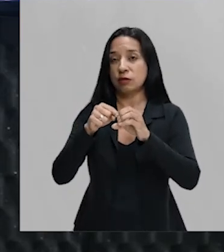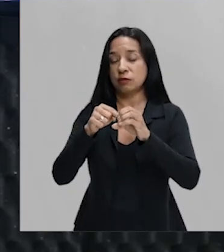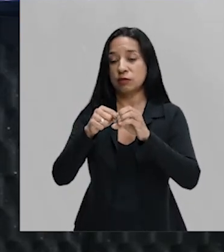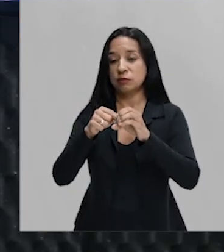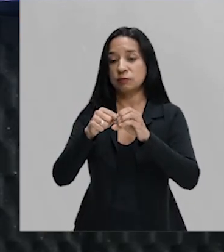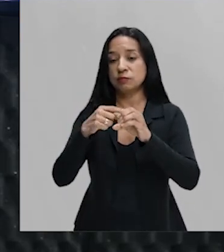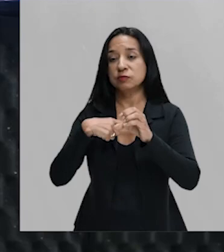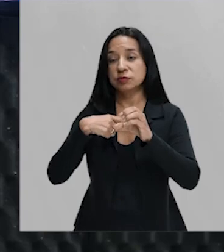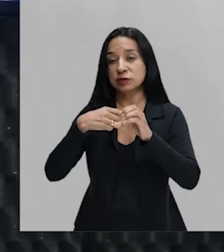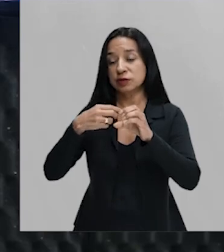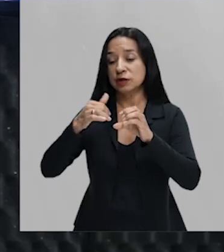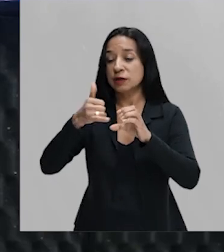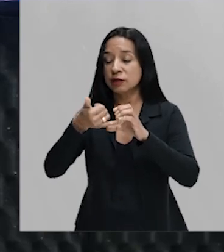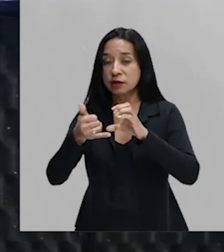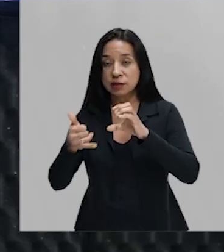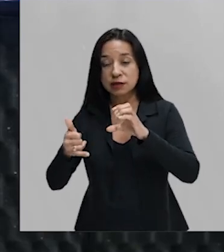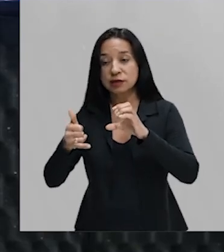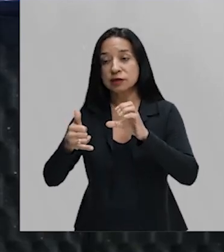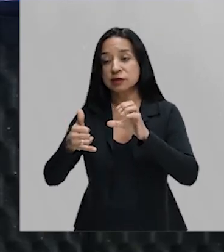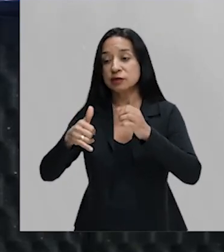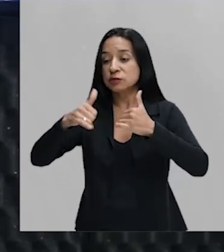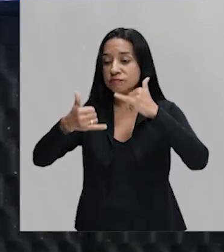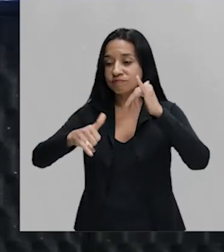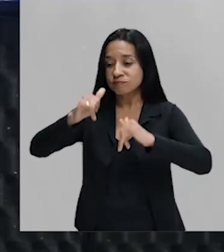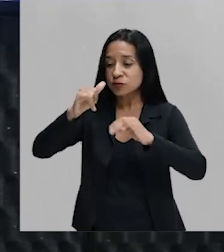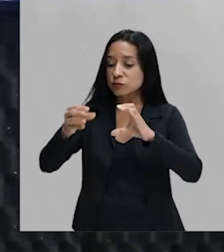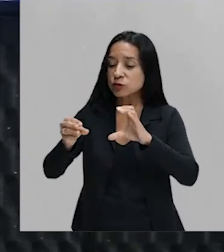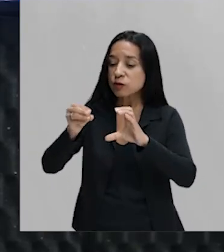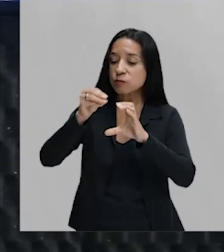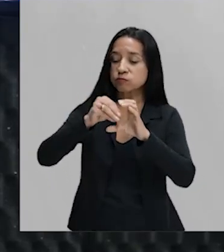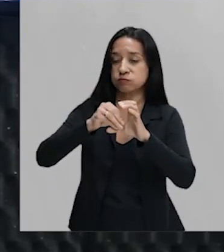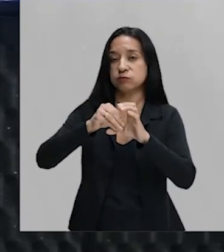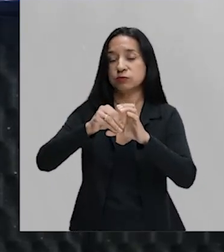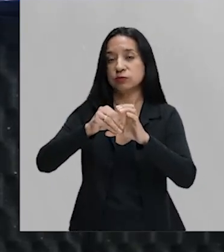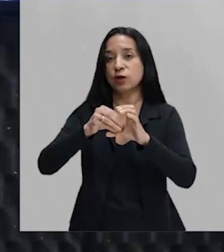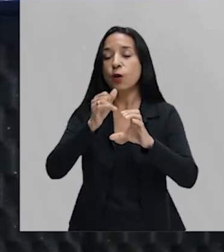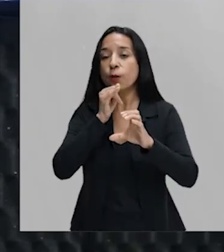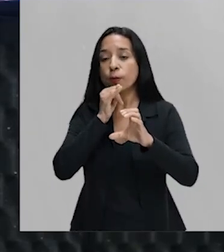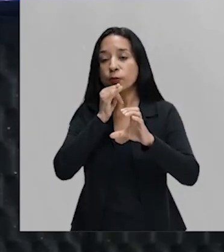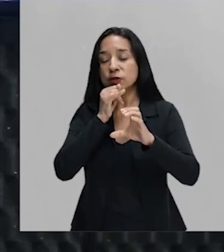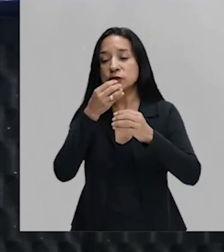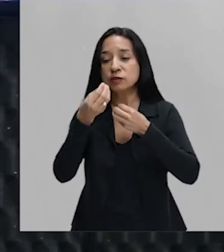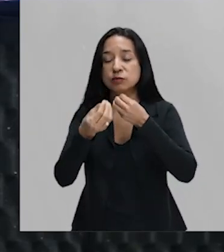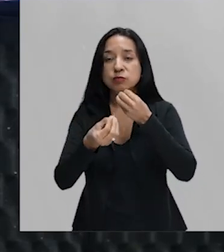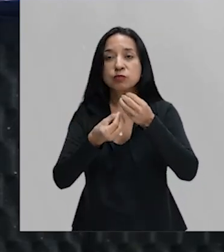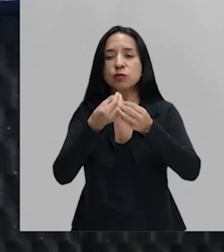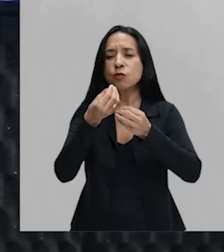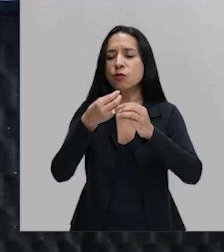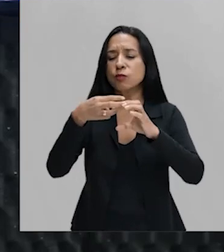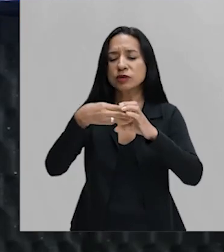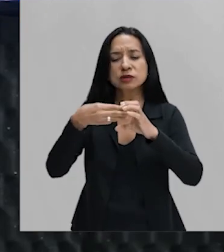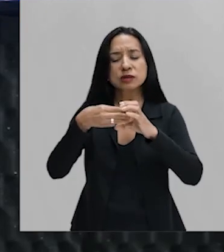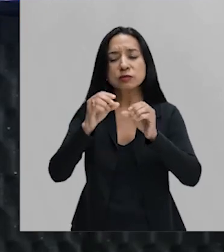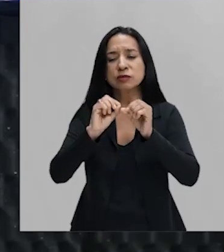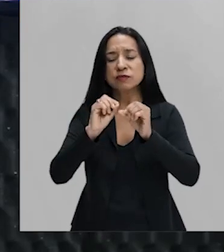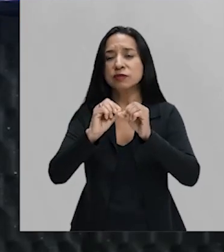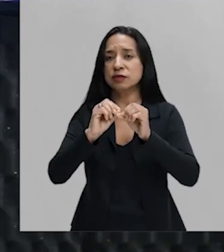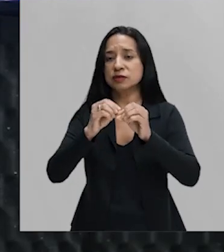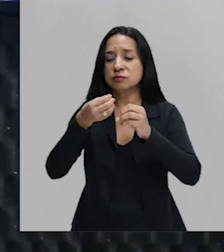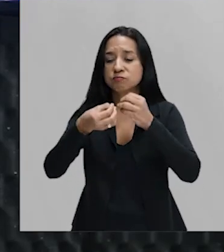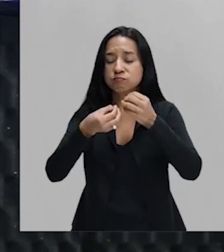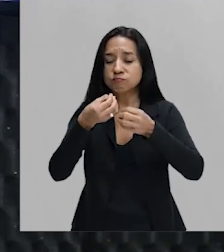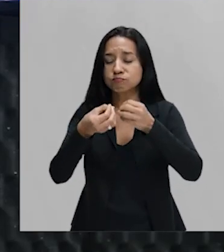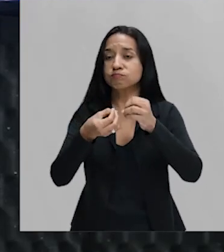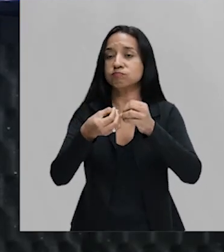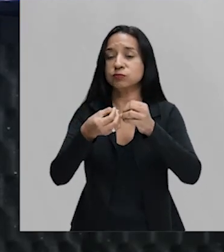tem energia química armazenada. Por exemplo, como é que a célula produz ela? A célula vai produzir